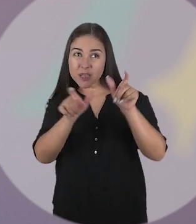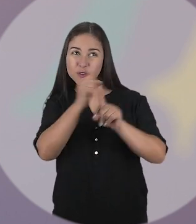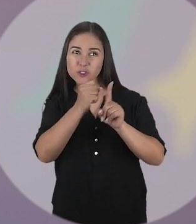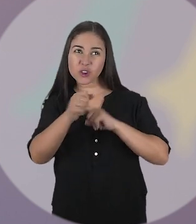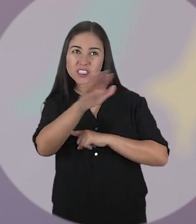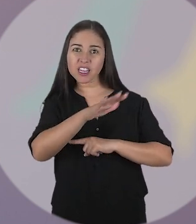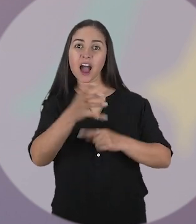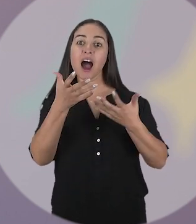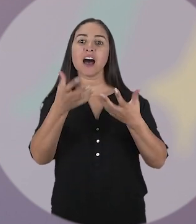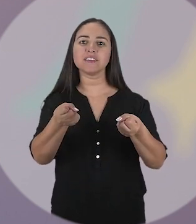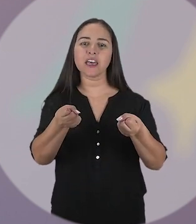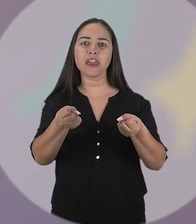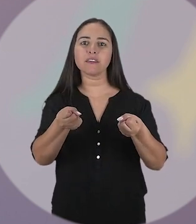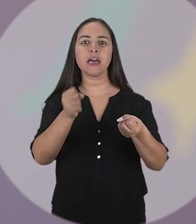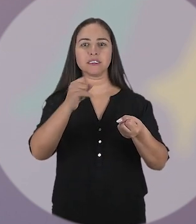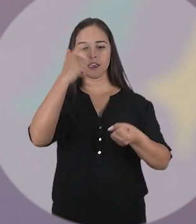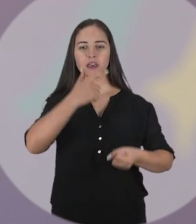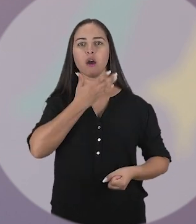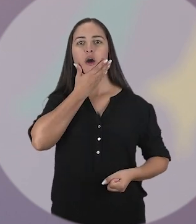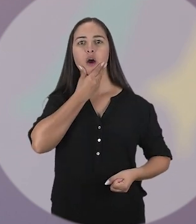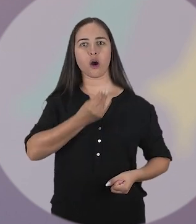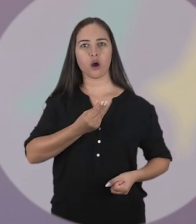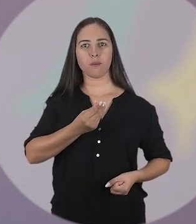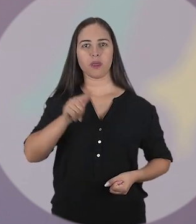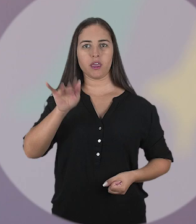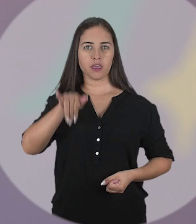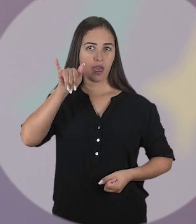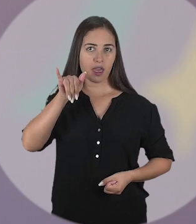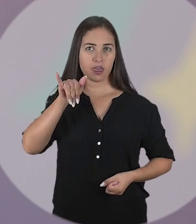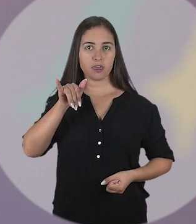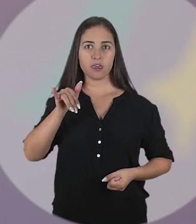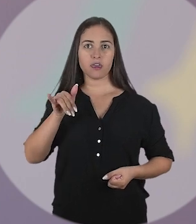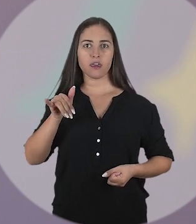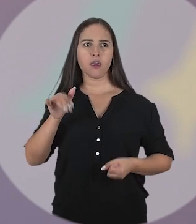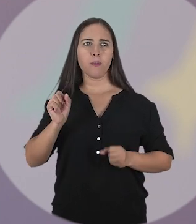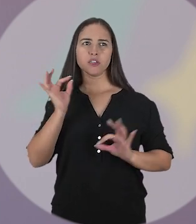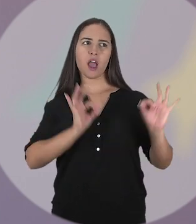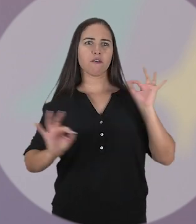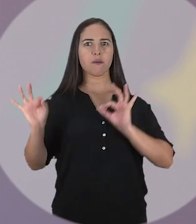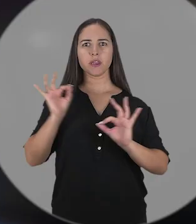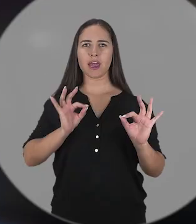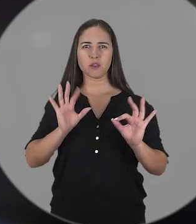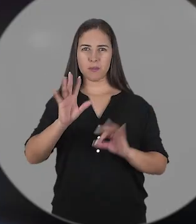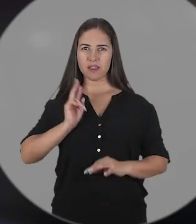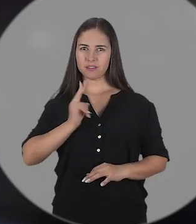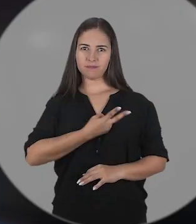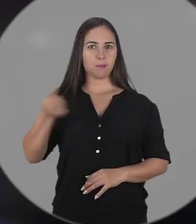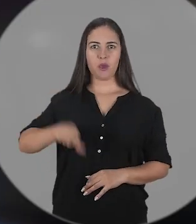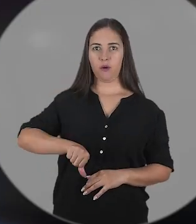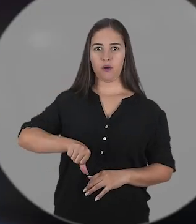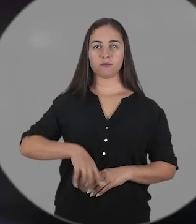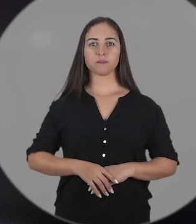você passar por um homem, por um gay, até afeminado, do que por uma travesti. A maioria